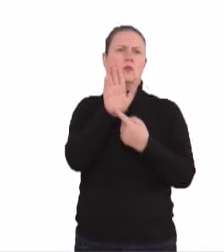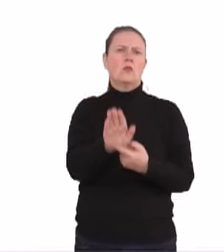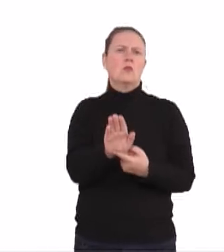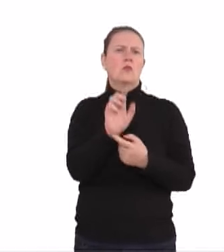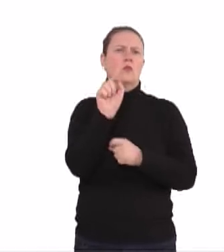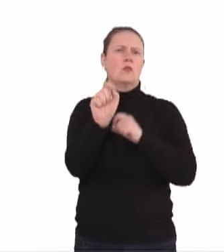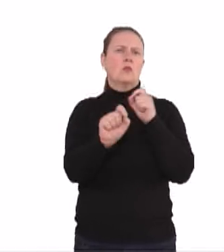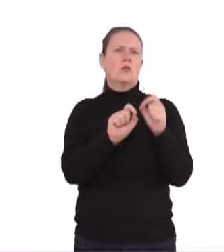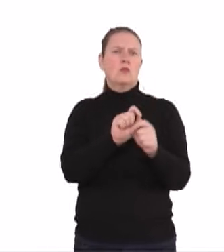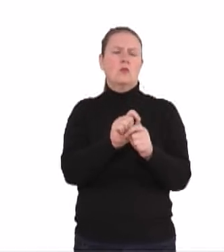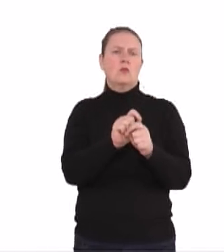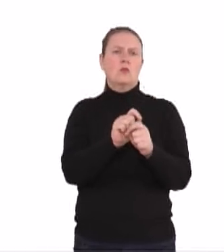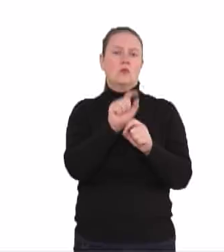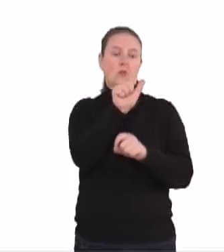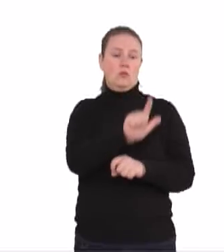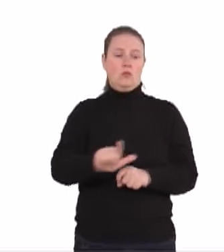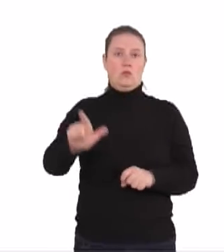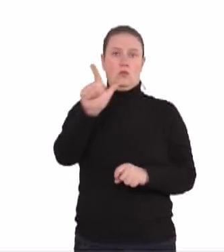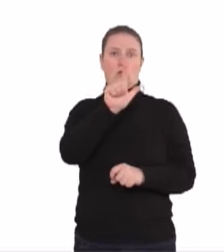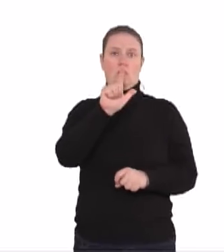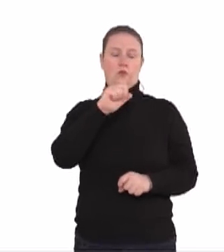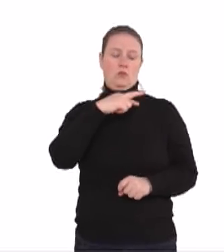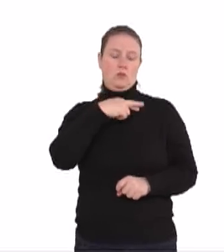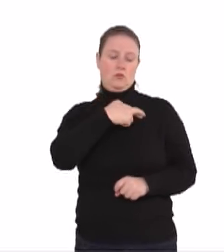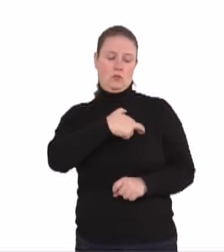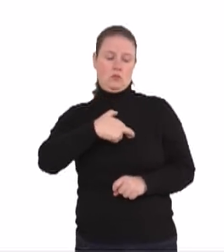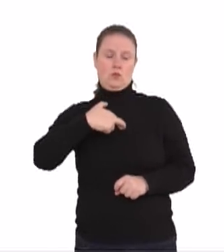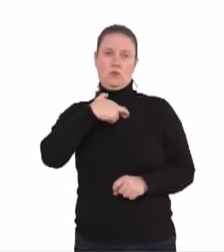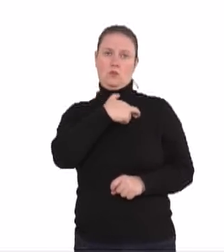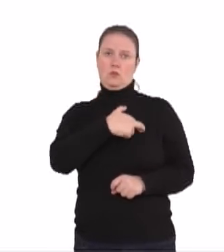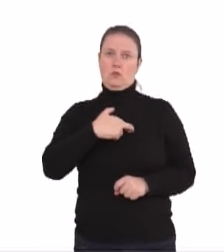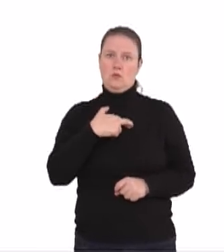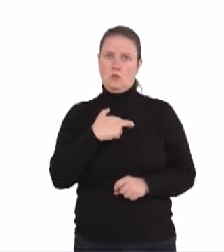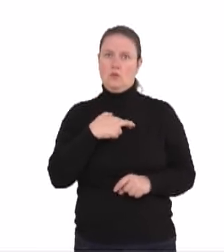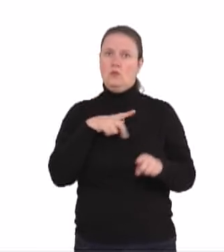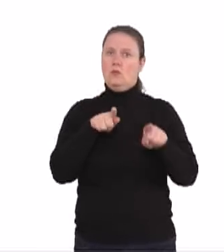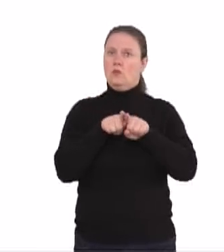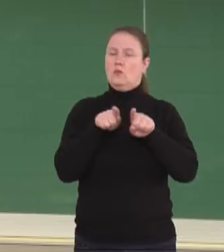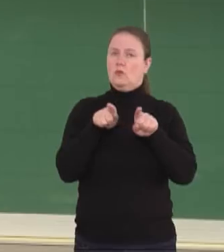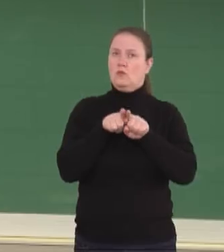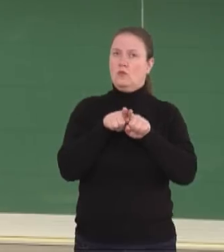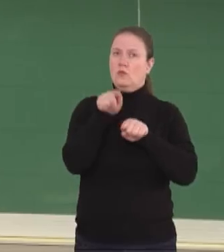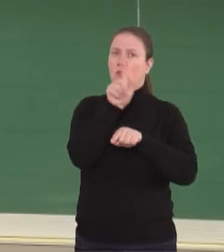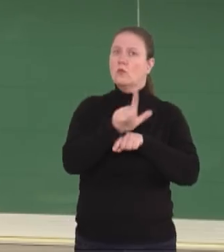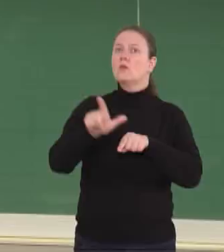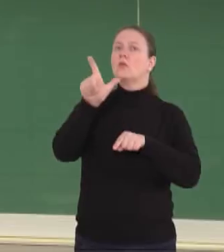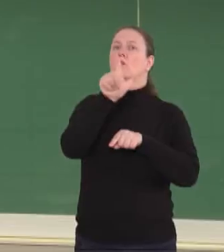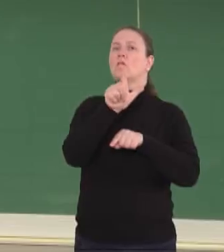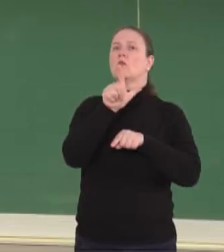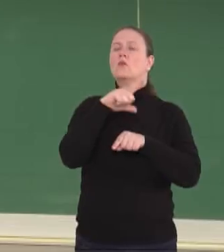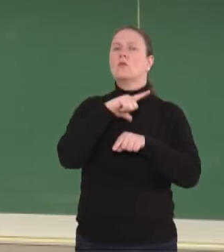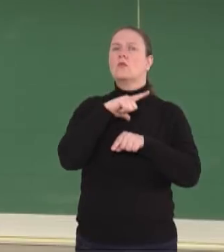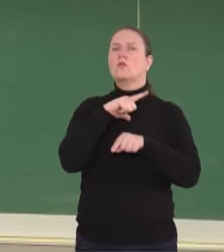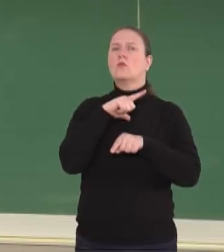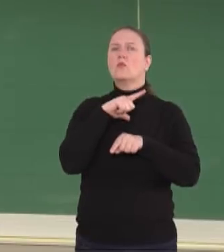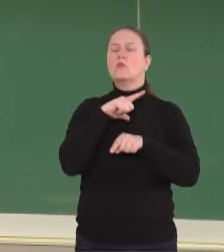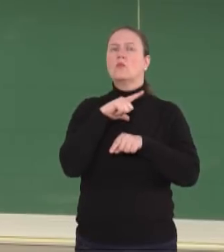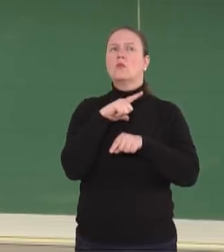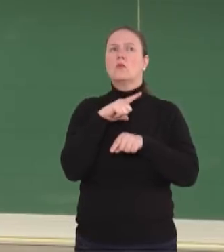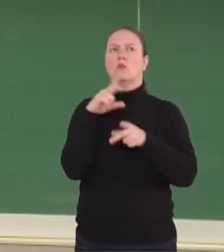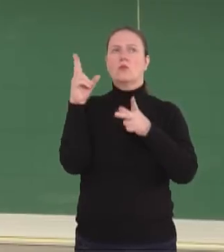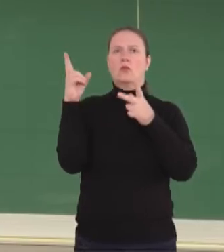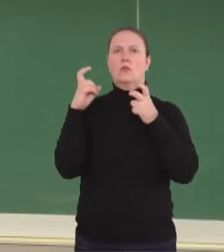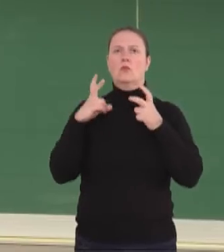traz um pouco da literatura do romantismo, que é uma escola literária, né? E nesse poema a gente tem aqui